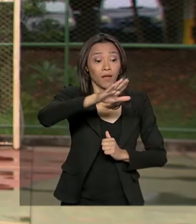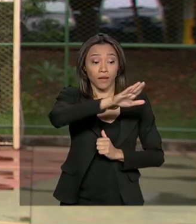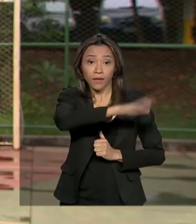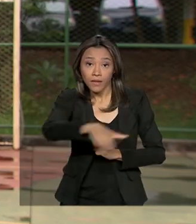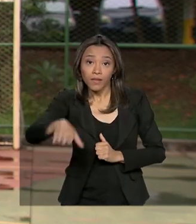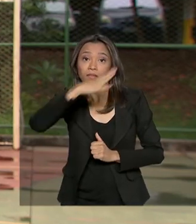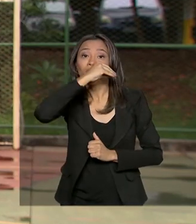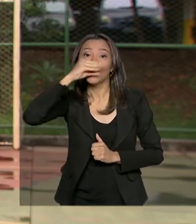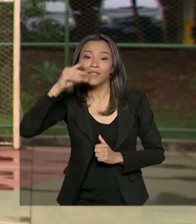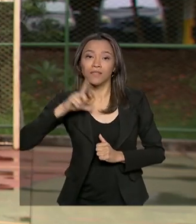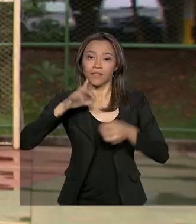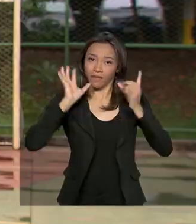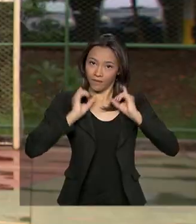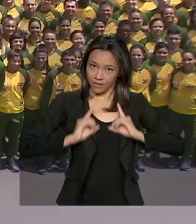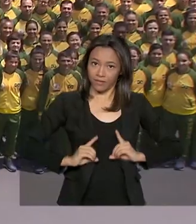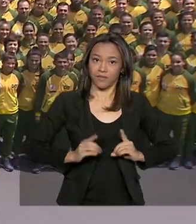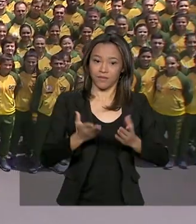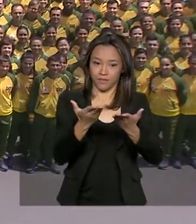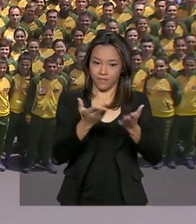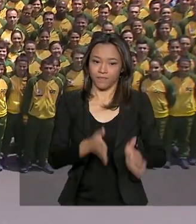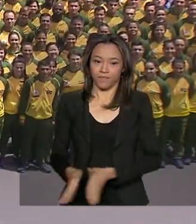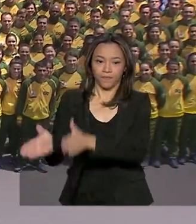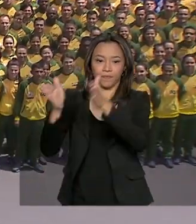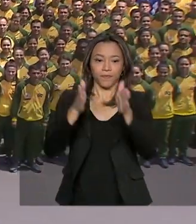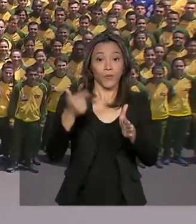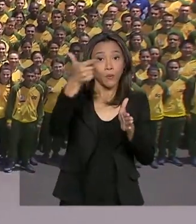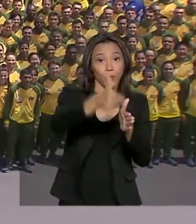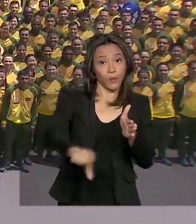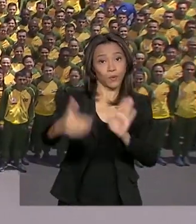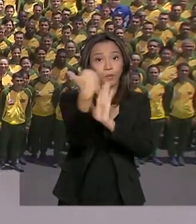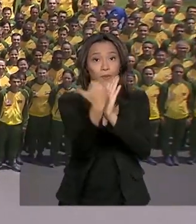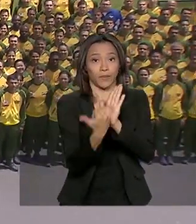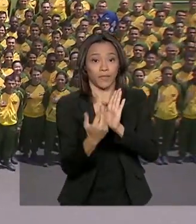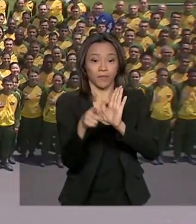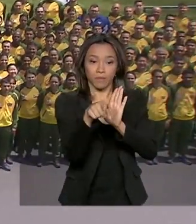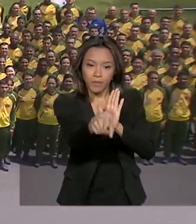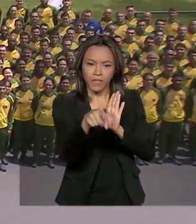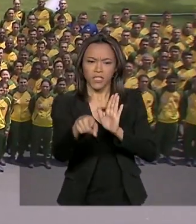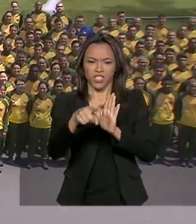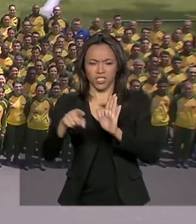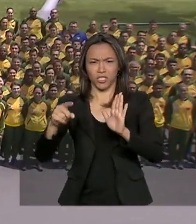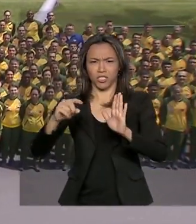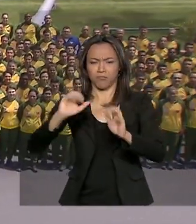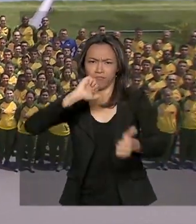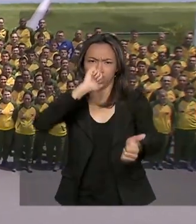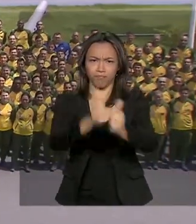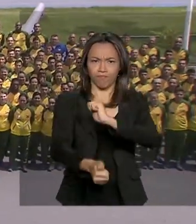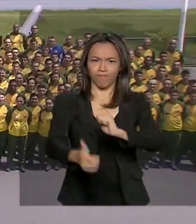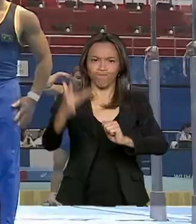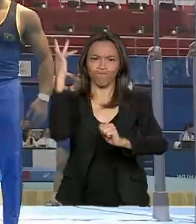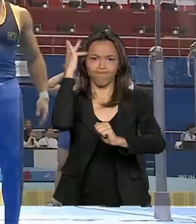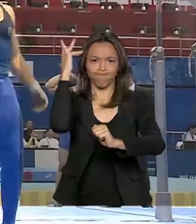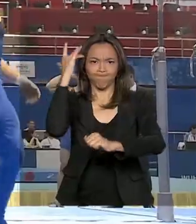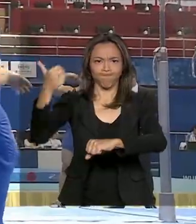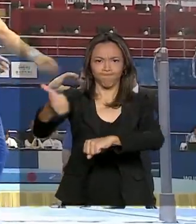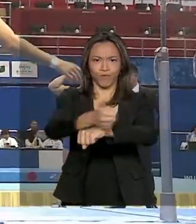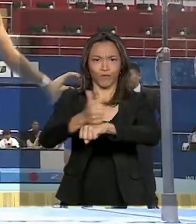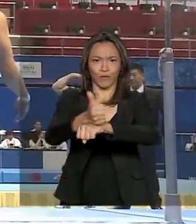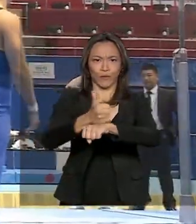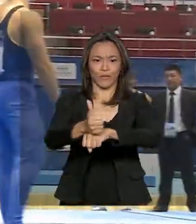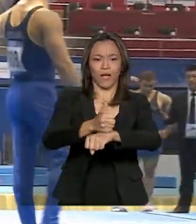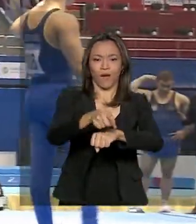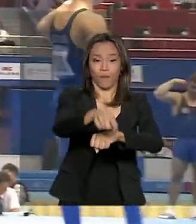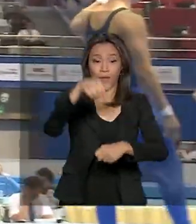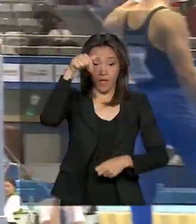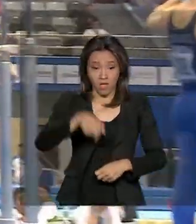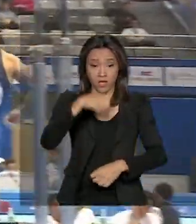adolescentes com deficiência. Tem ainda o programa de atletas de alto rendimento das Forças Armadas. Este ano,